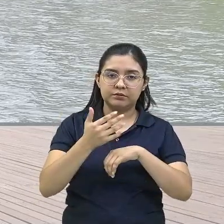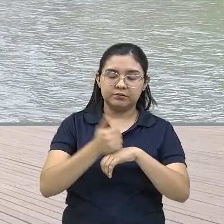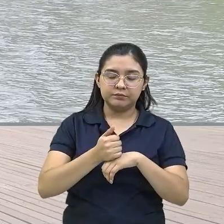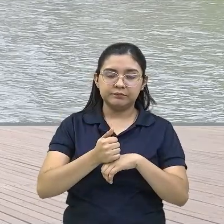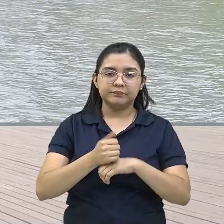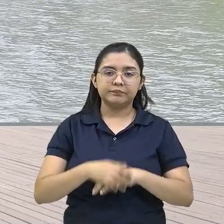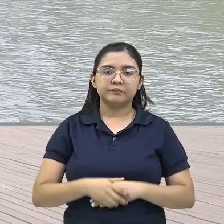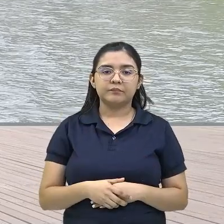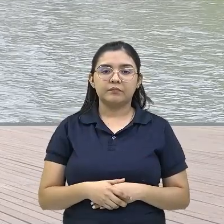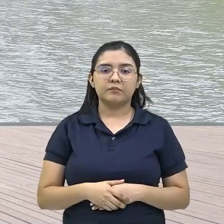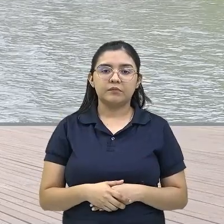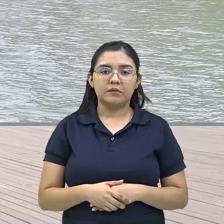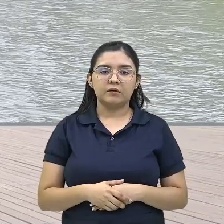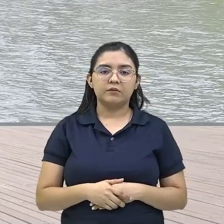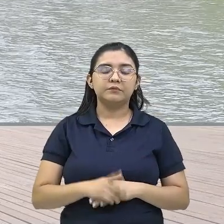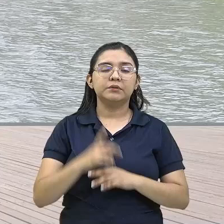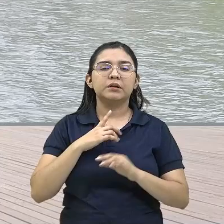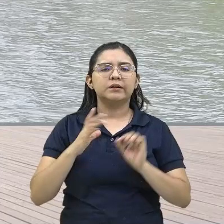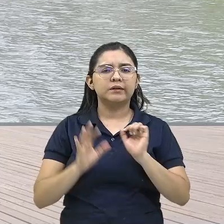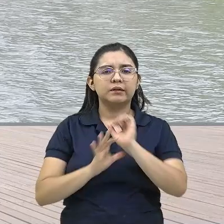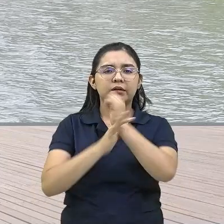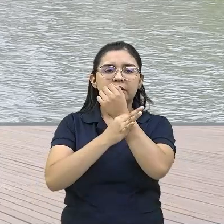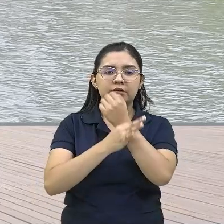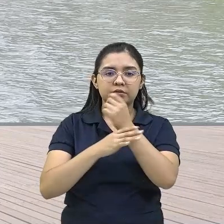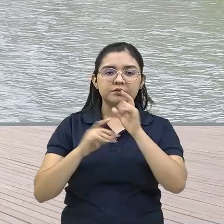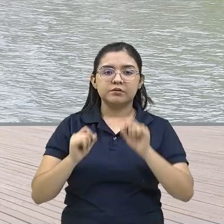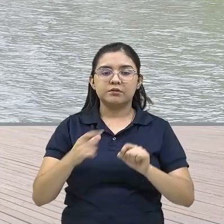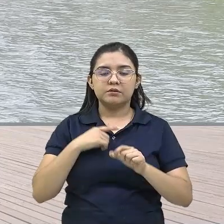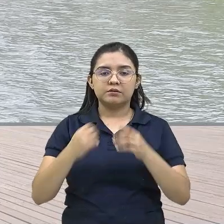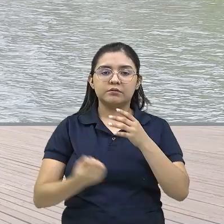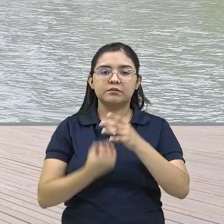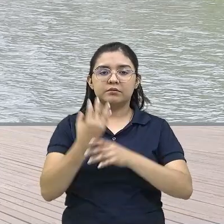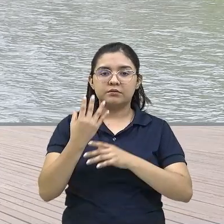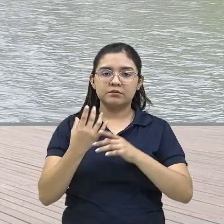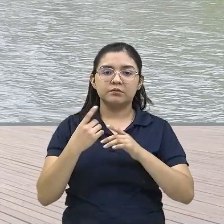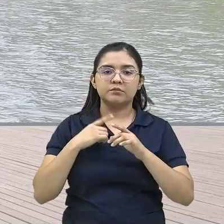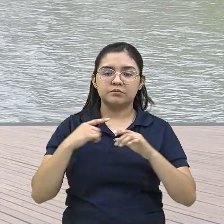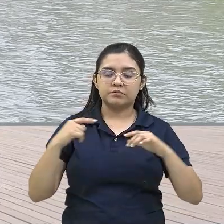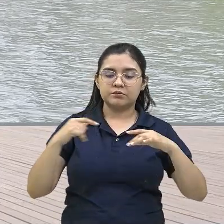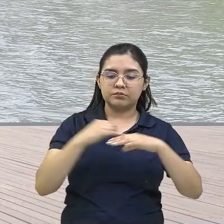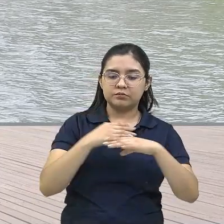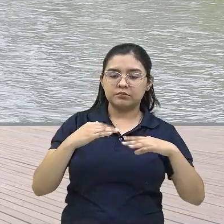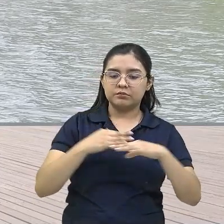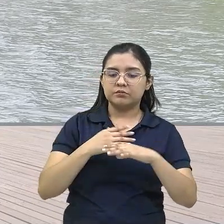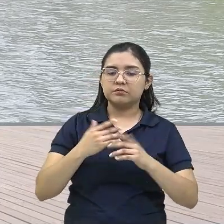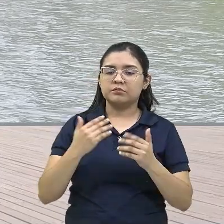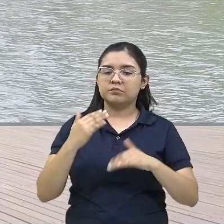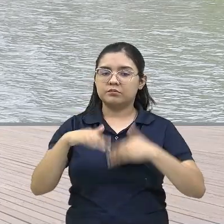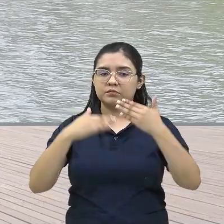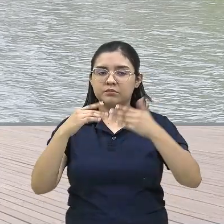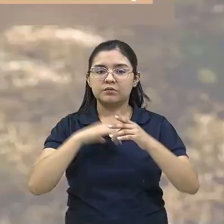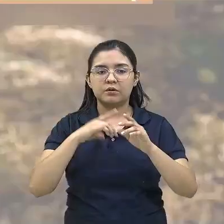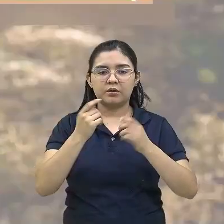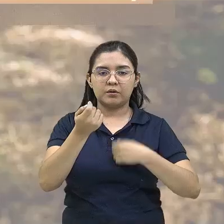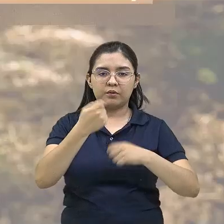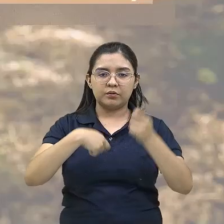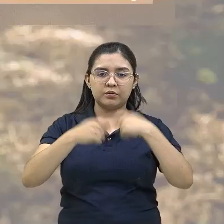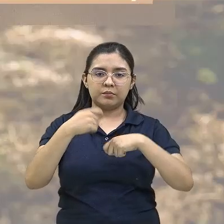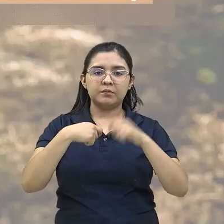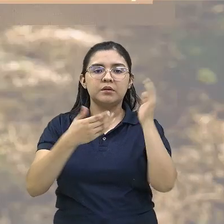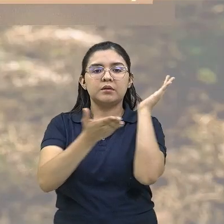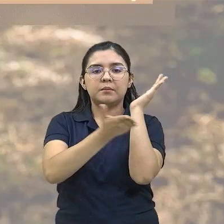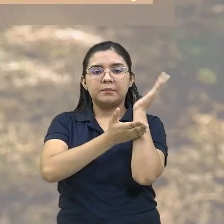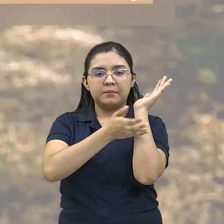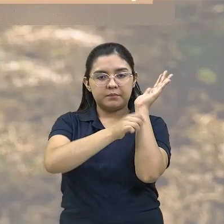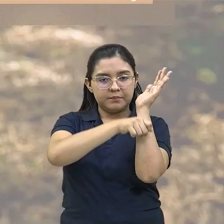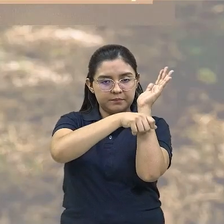fato, garantir que esse processo de formação de espaços urbanos continue se desenvolvendo, é a chamada economia da borracha, que vai